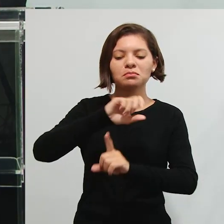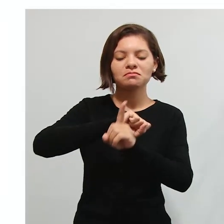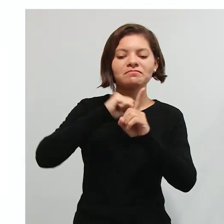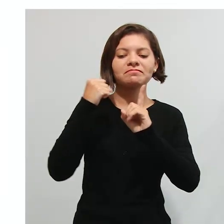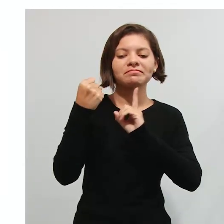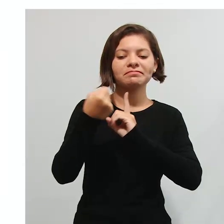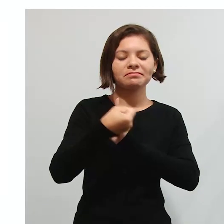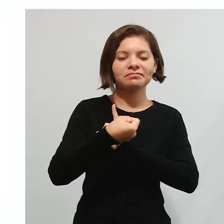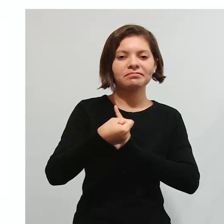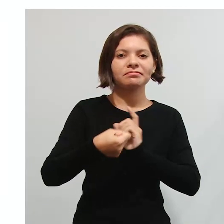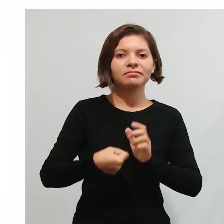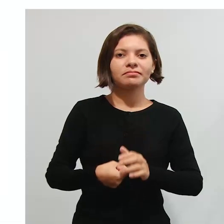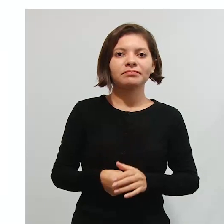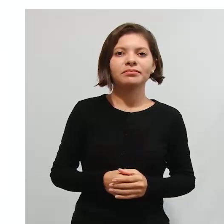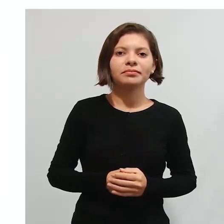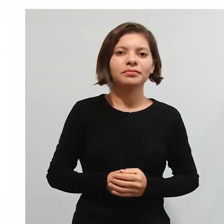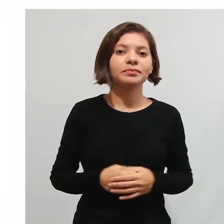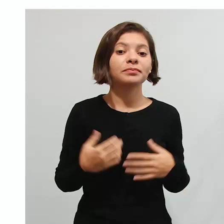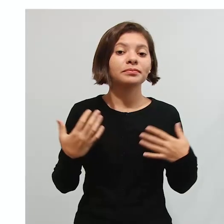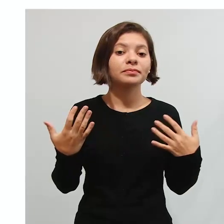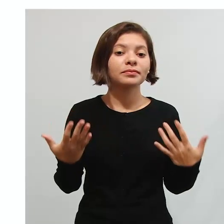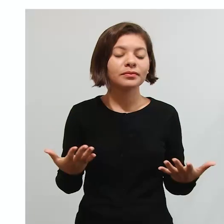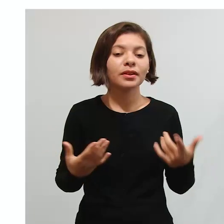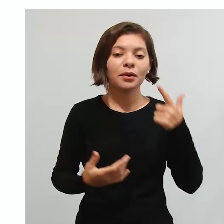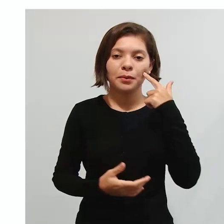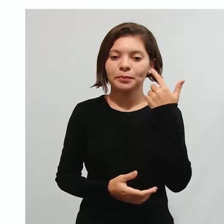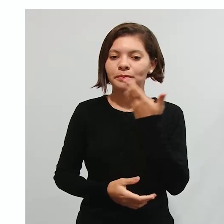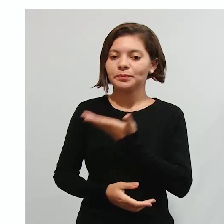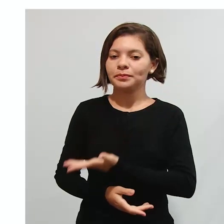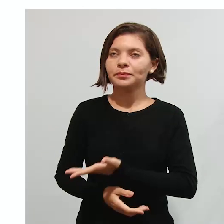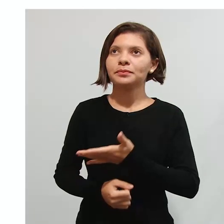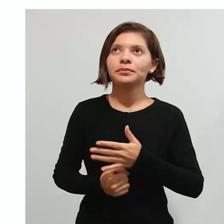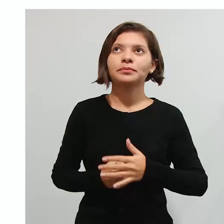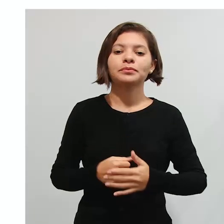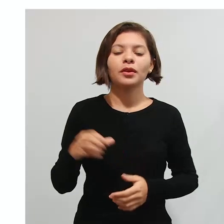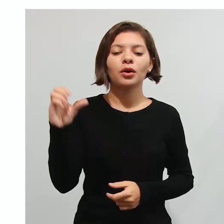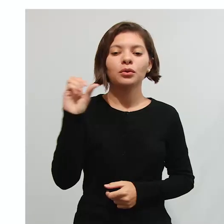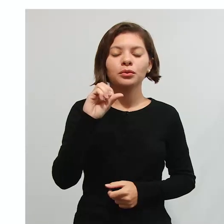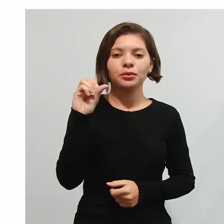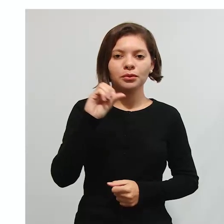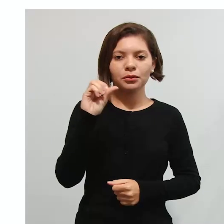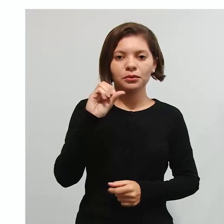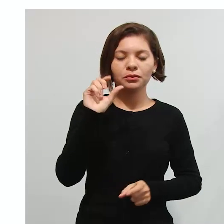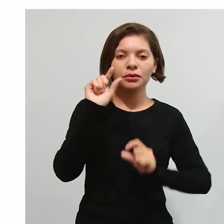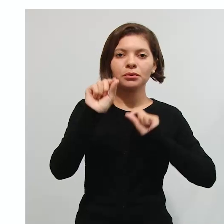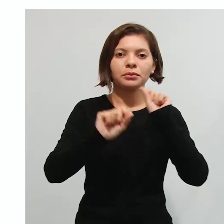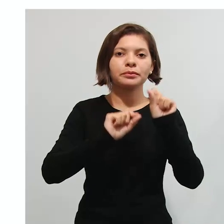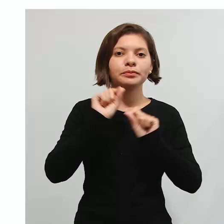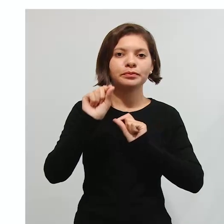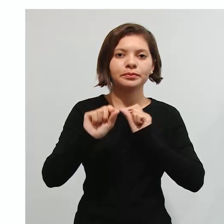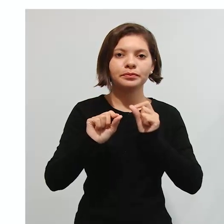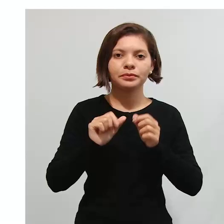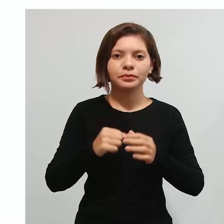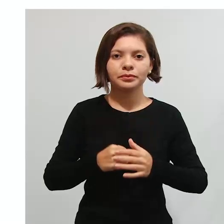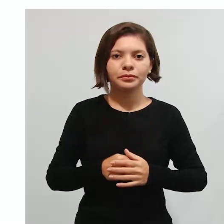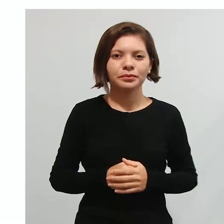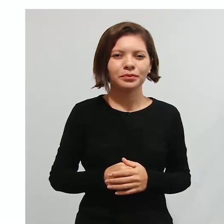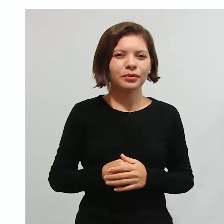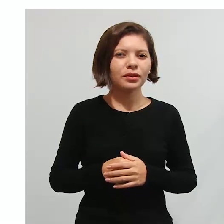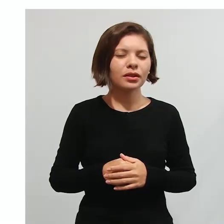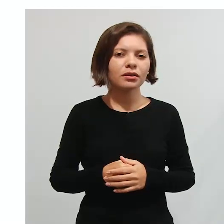campo social mesmo né e a pesquisa participante que ela é um